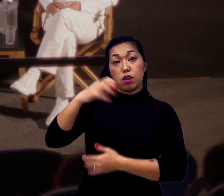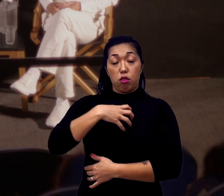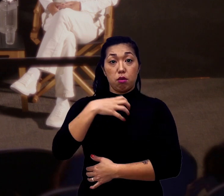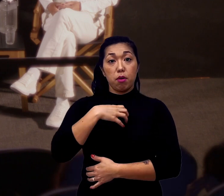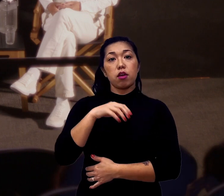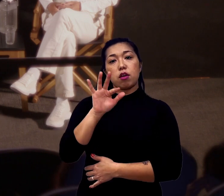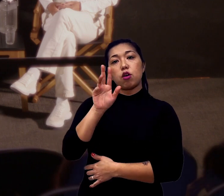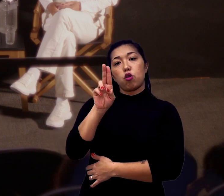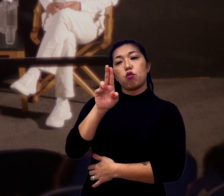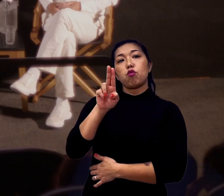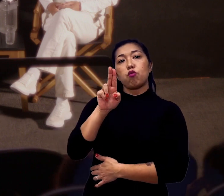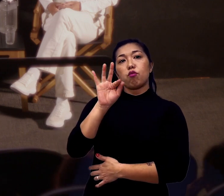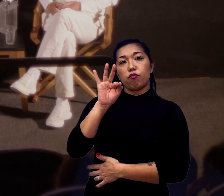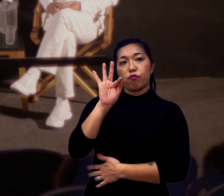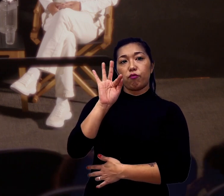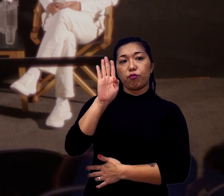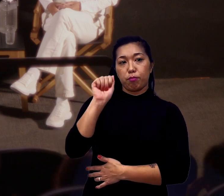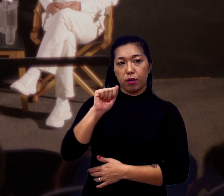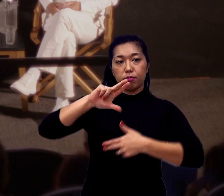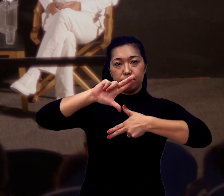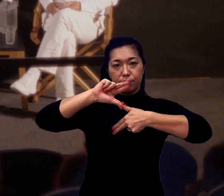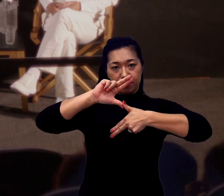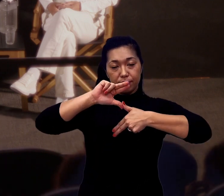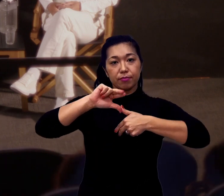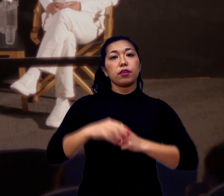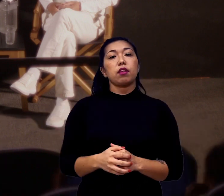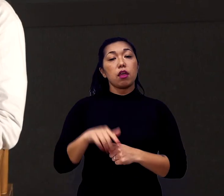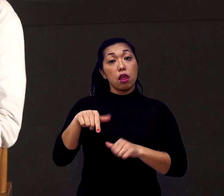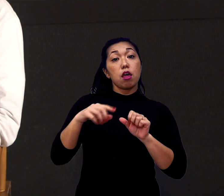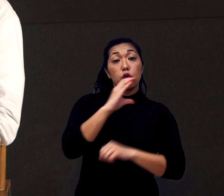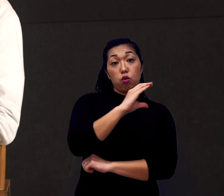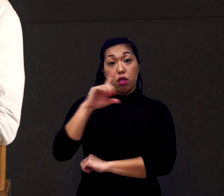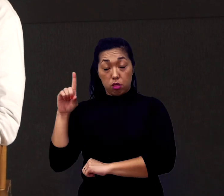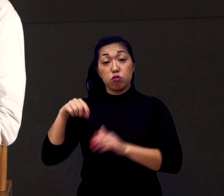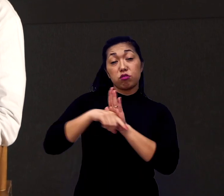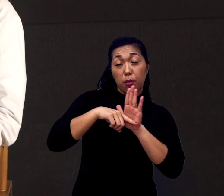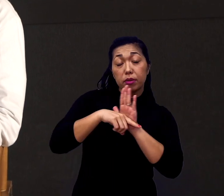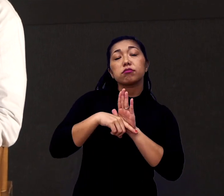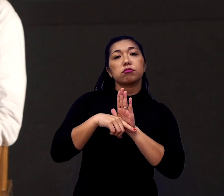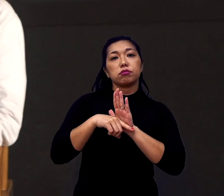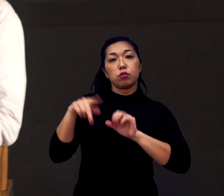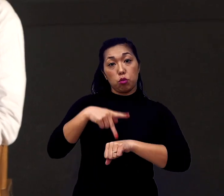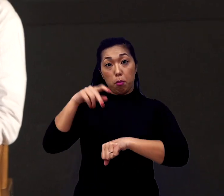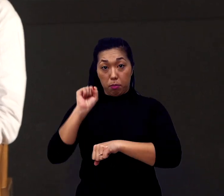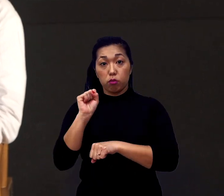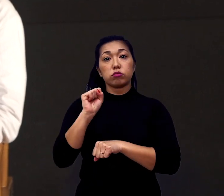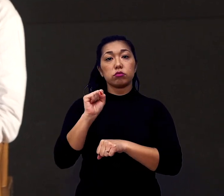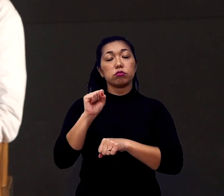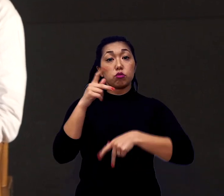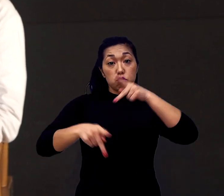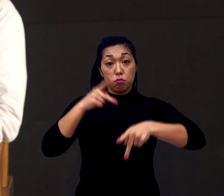UFBA. Foi professor e coordenador acadêmico das especializações Lato Sensu, Estado e Direito dos Povos e